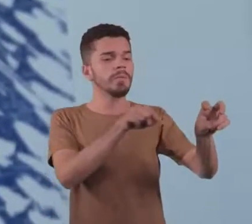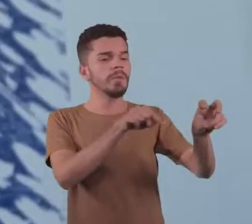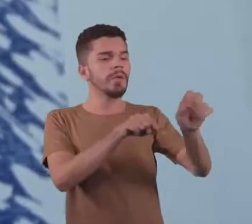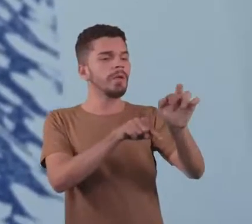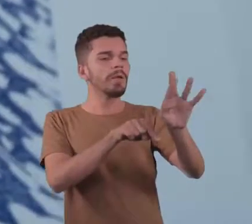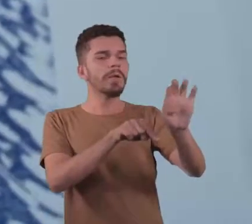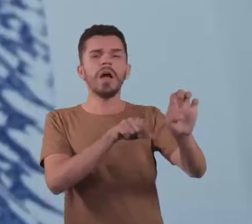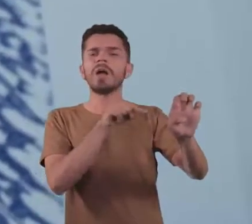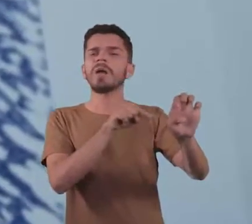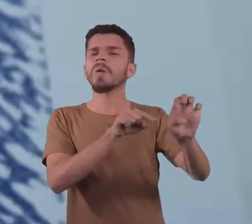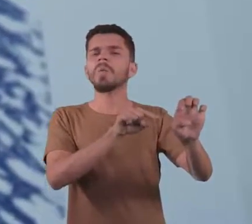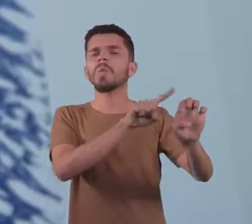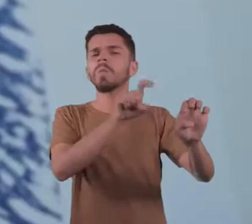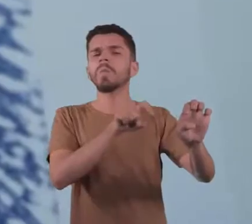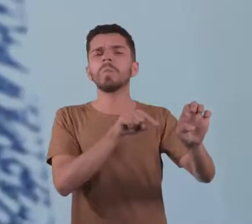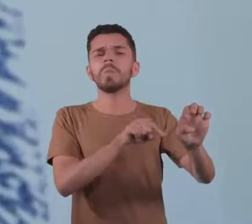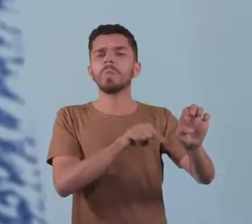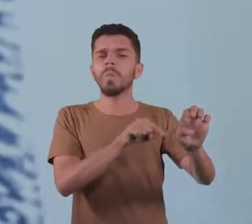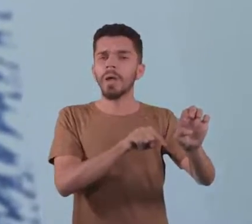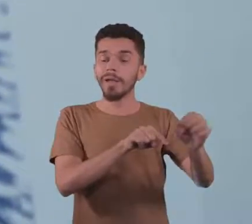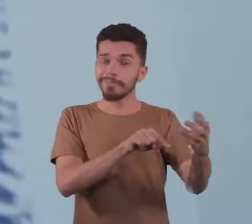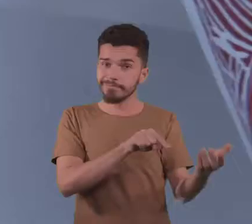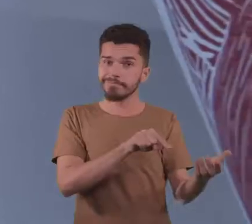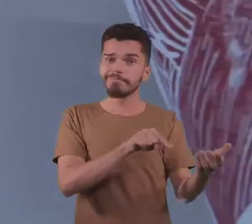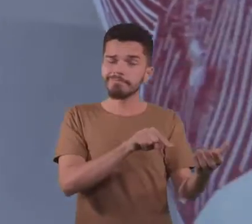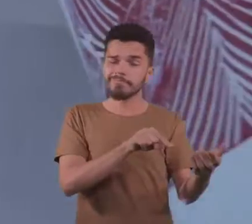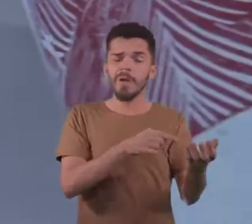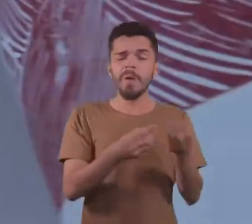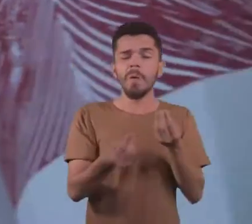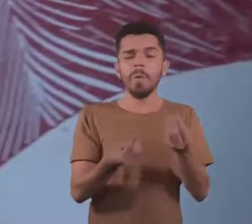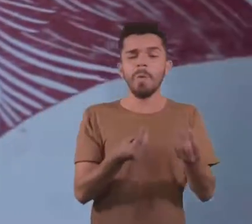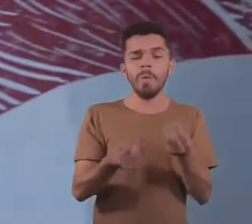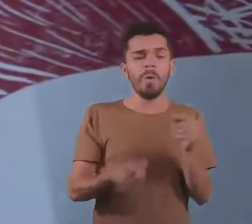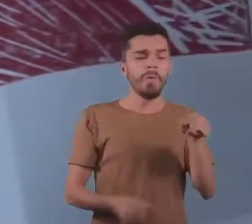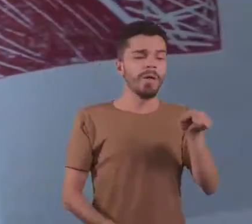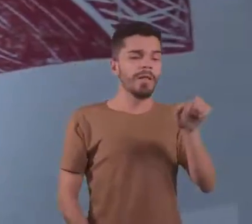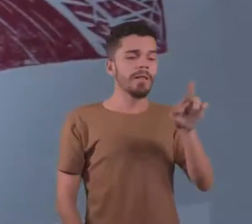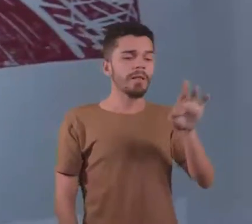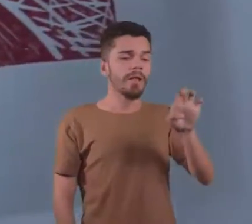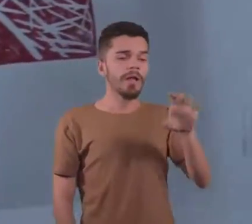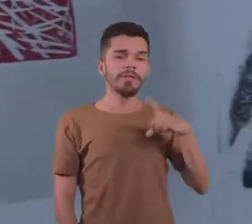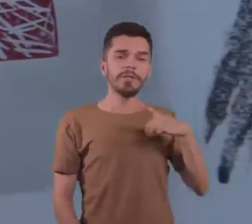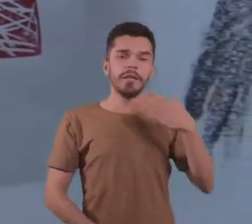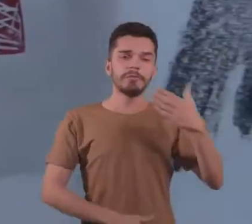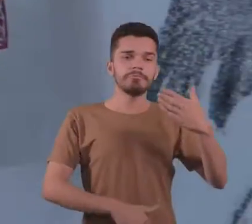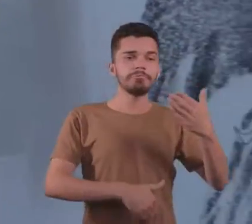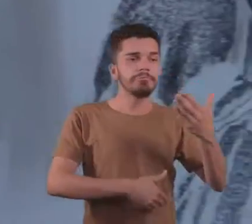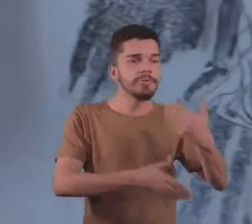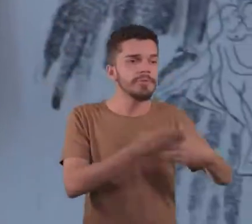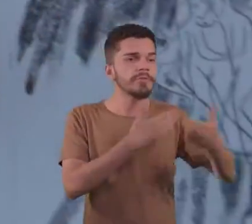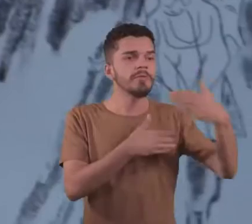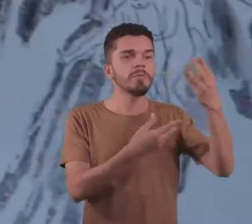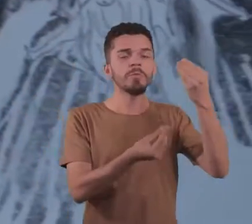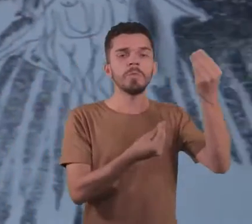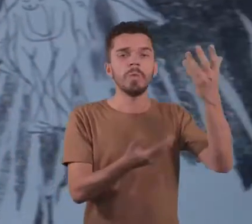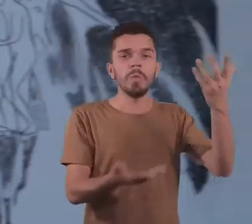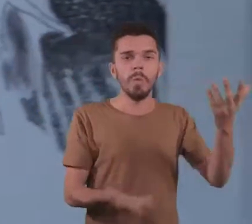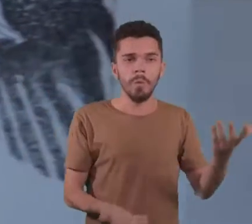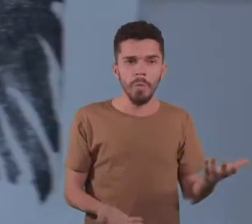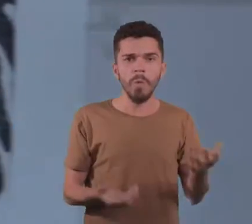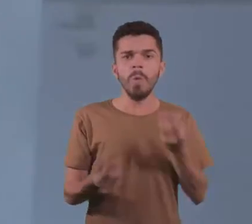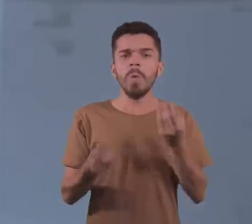aparecem, tanto para quem está chegando como para quem já está aqui. O que é arte, como que ela se desenvolve, como é que os